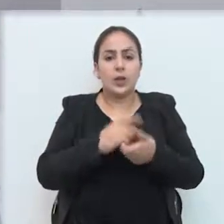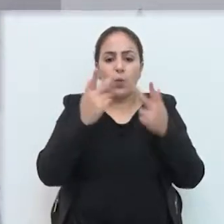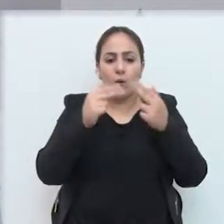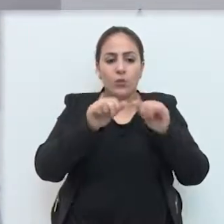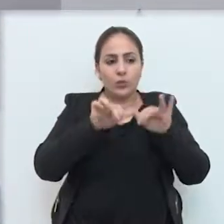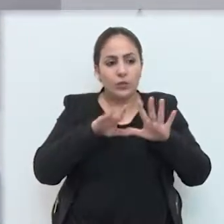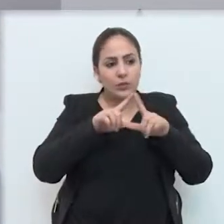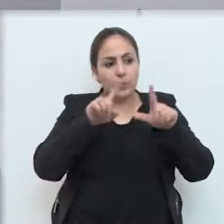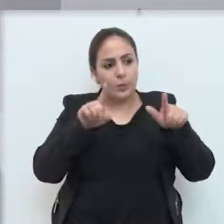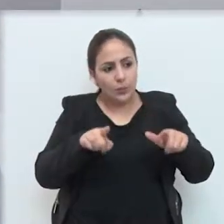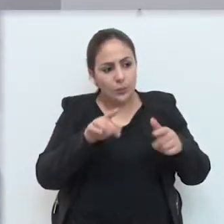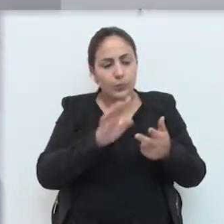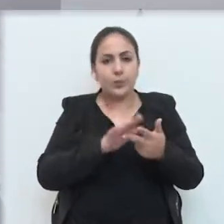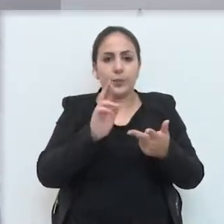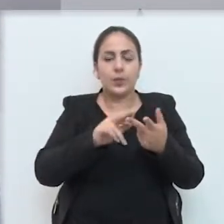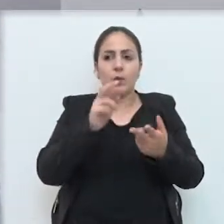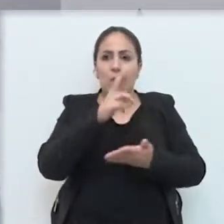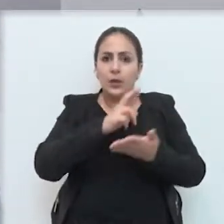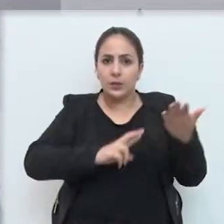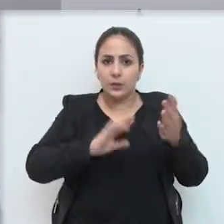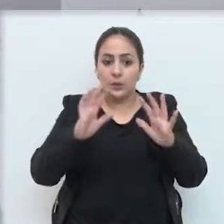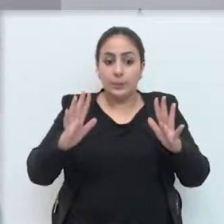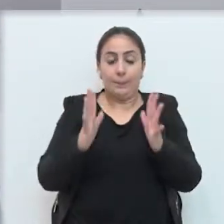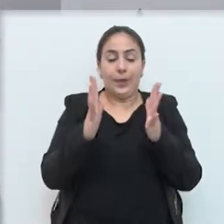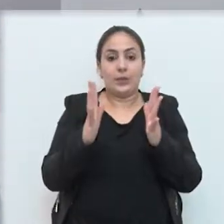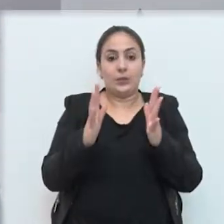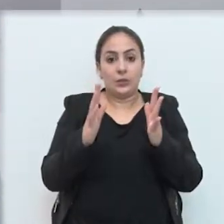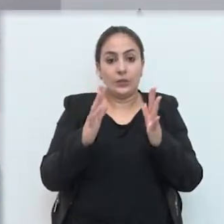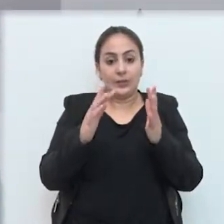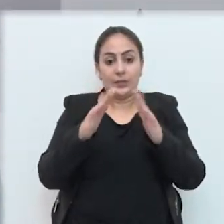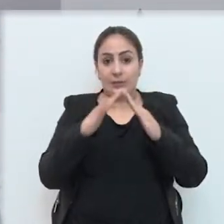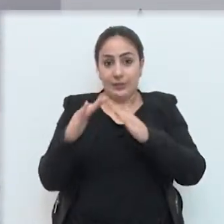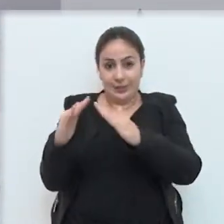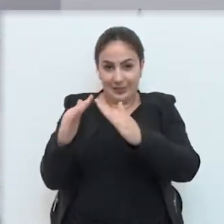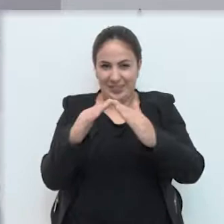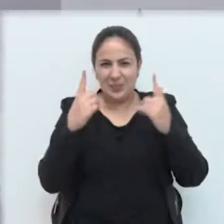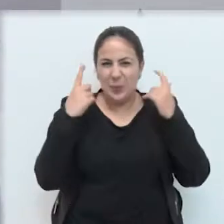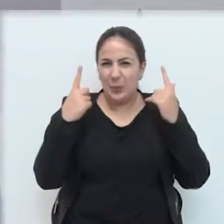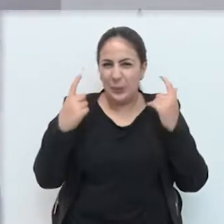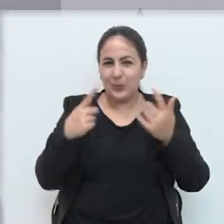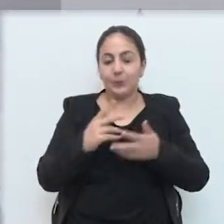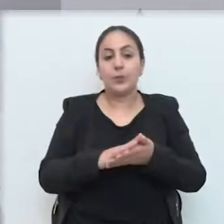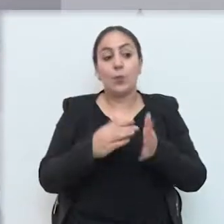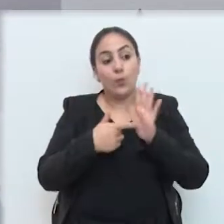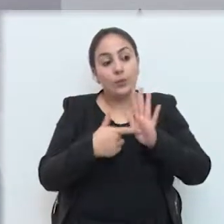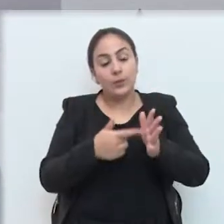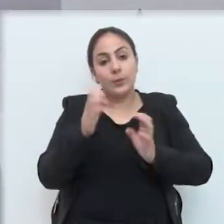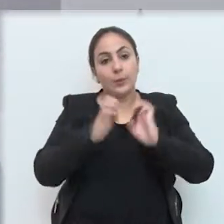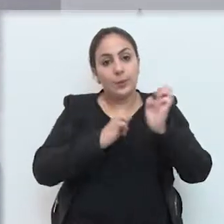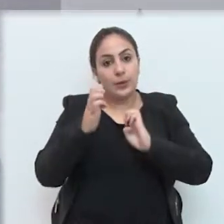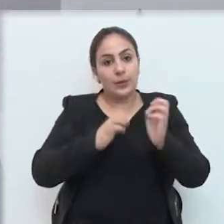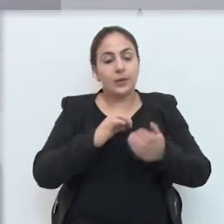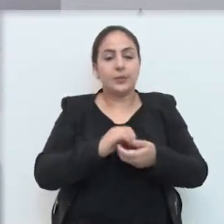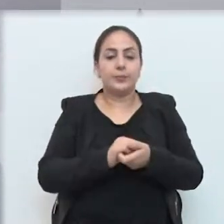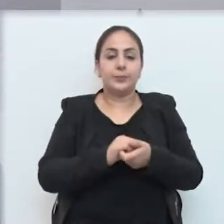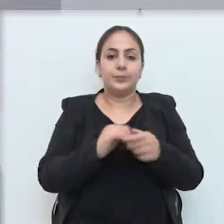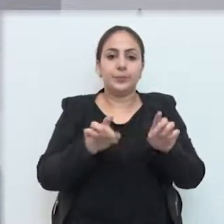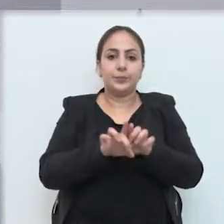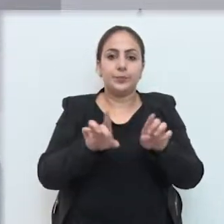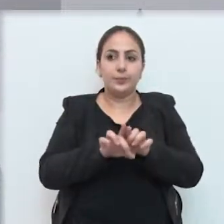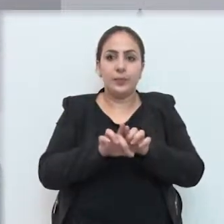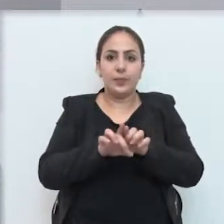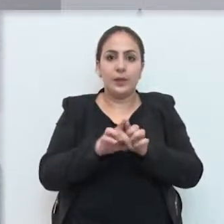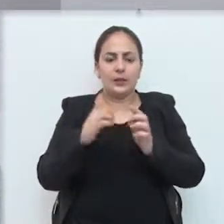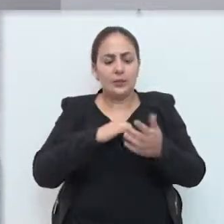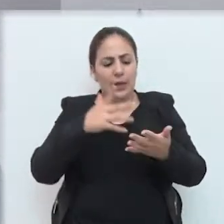audiência pública, como o relatório de impacto de vizinhança que foi apresentado pela empresa, auditado